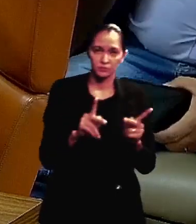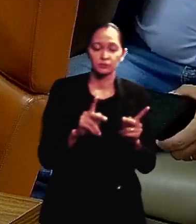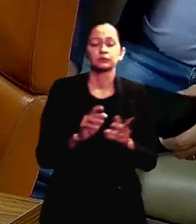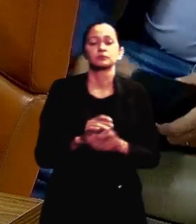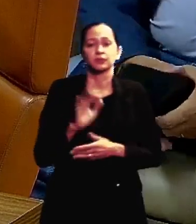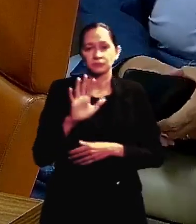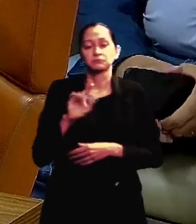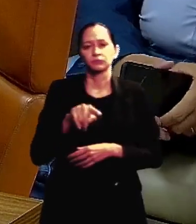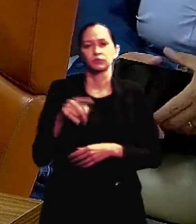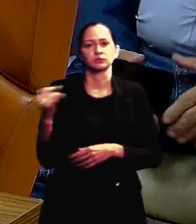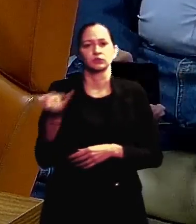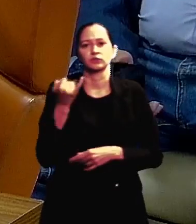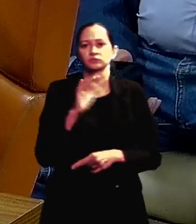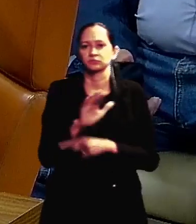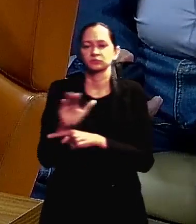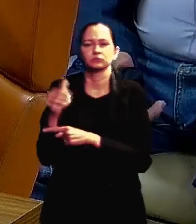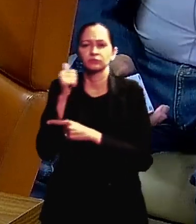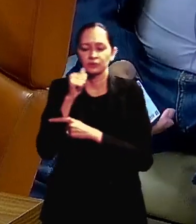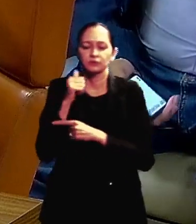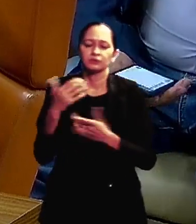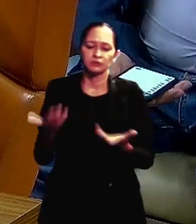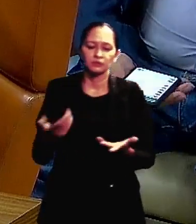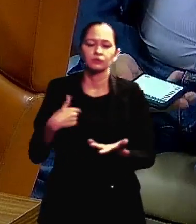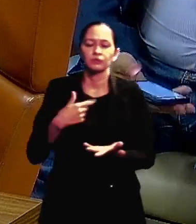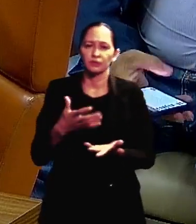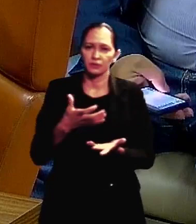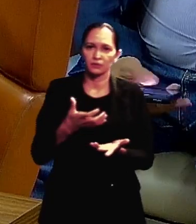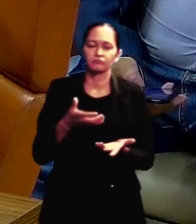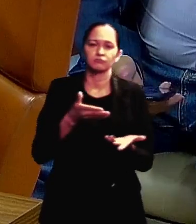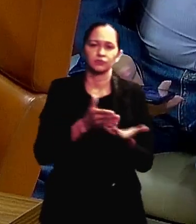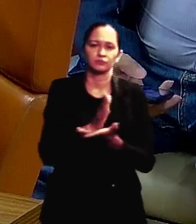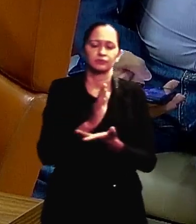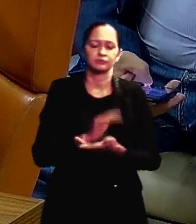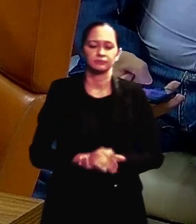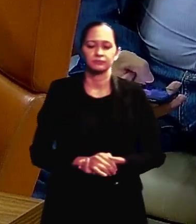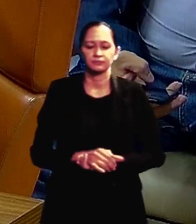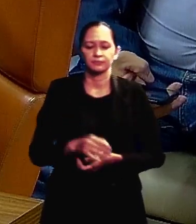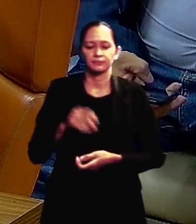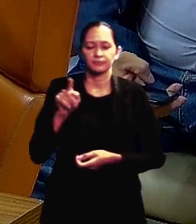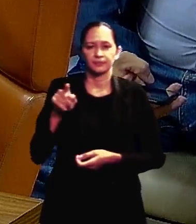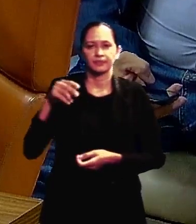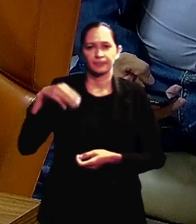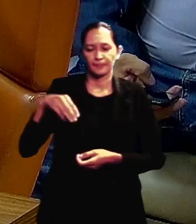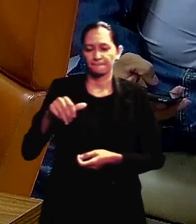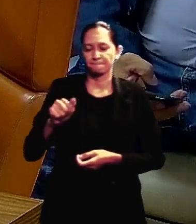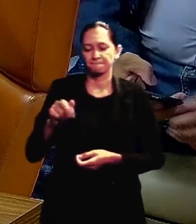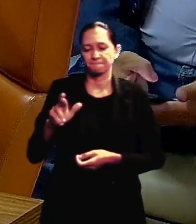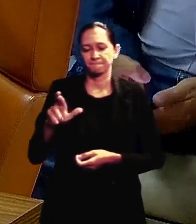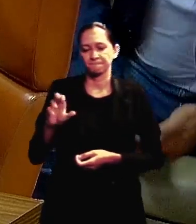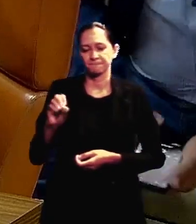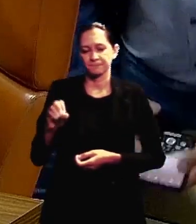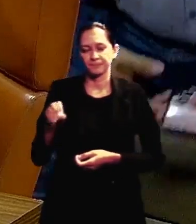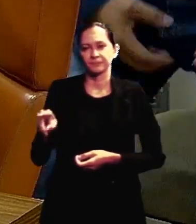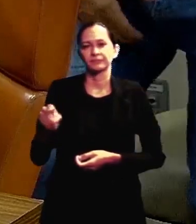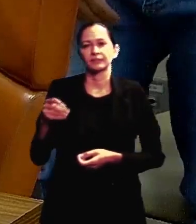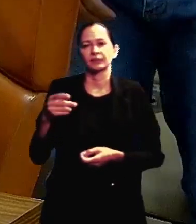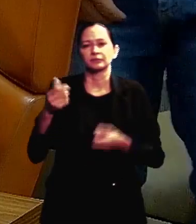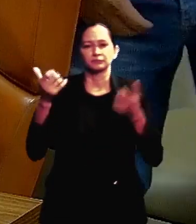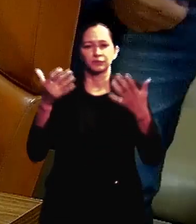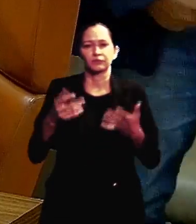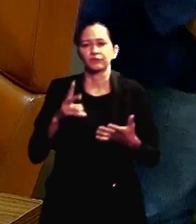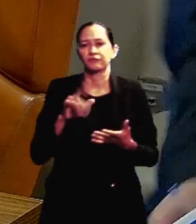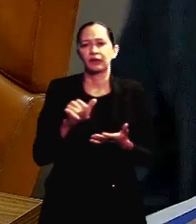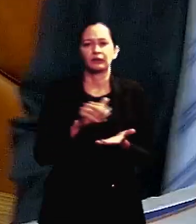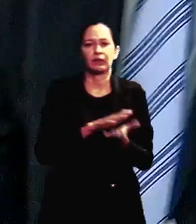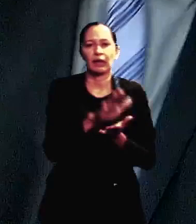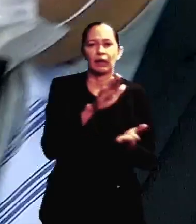importância muito grande para as mulheres. Tá? Até o Mauro relatou isso sobre o negócio de crescer a folha de gastos,